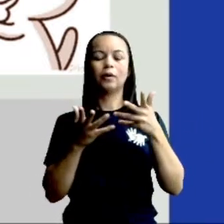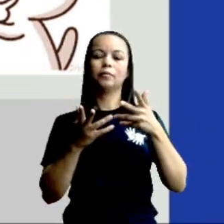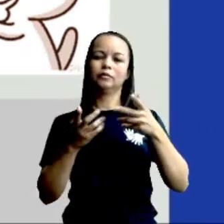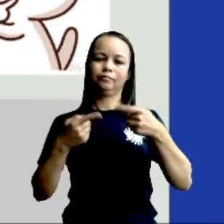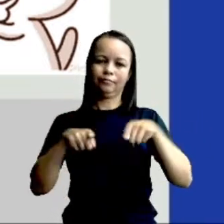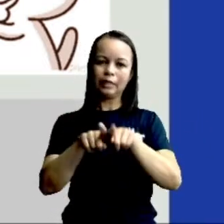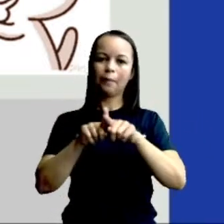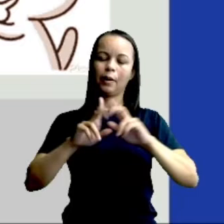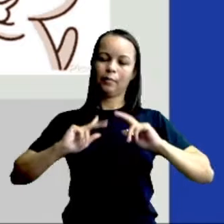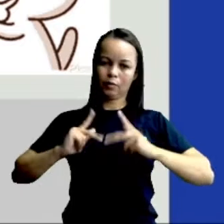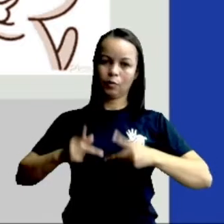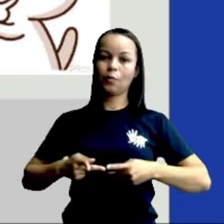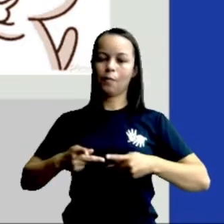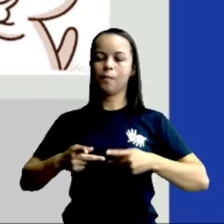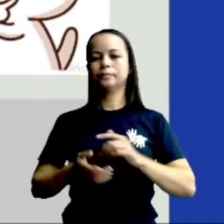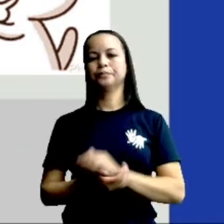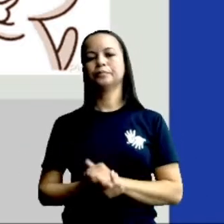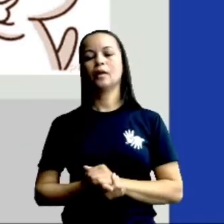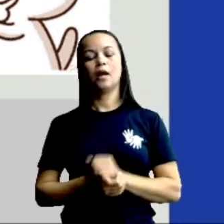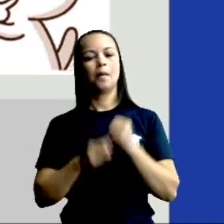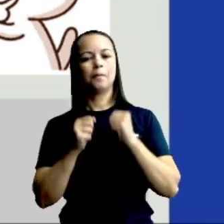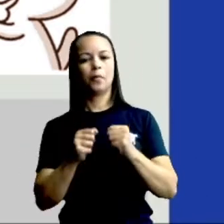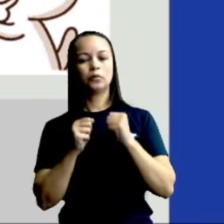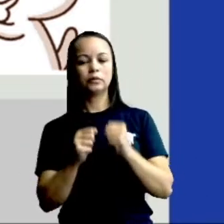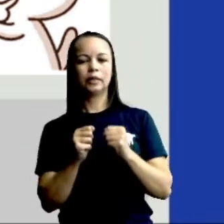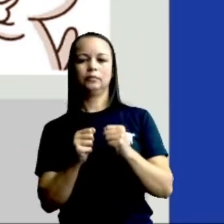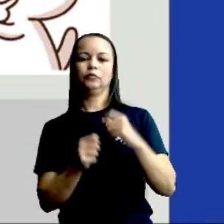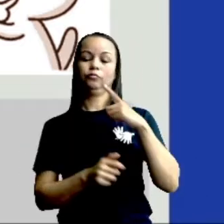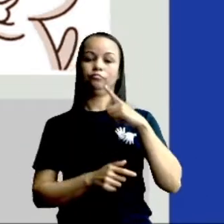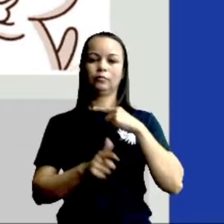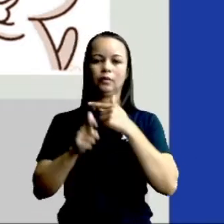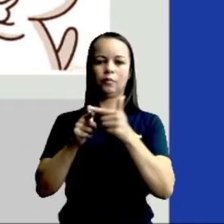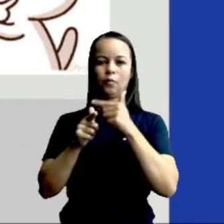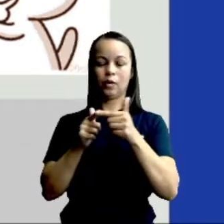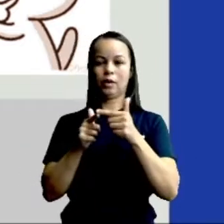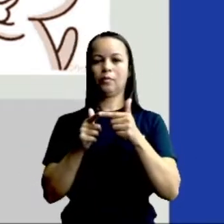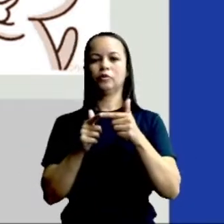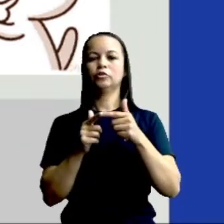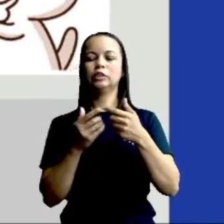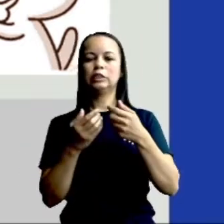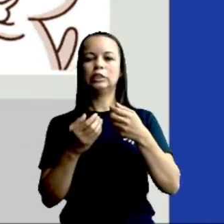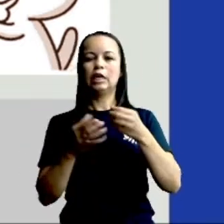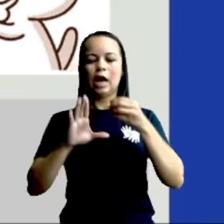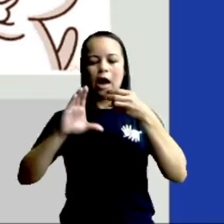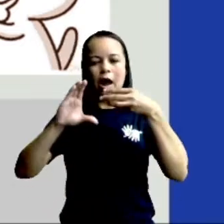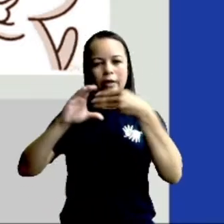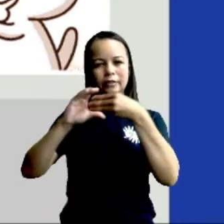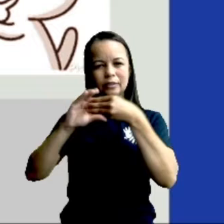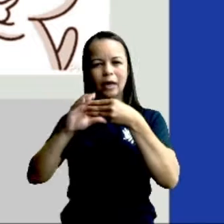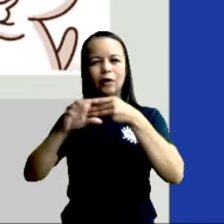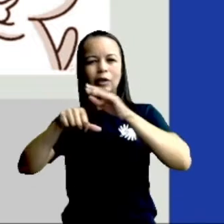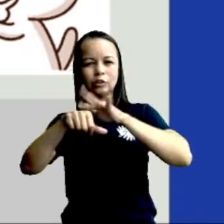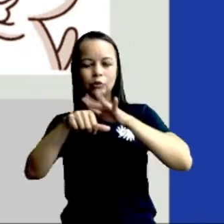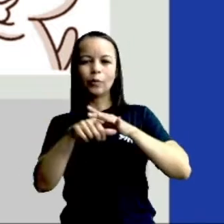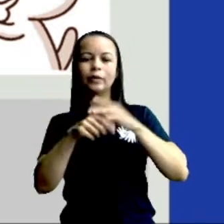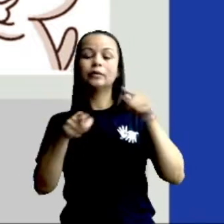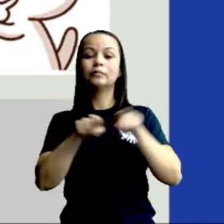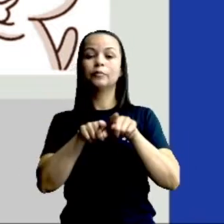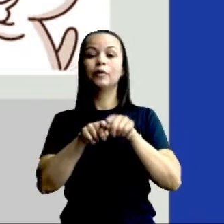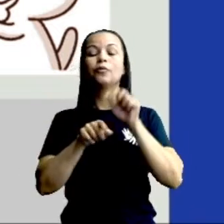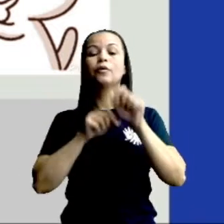do homem, tá? Podendo causar mutações nas células e originar em doenças como o